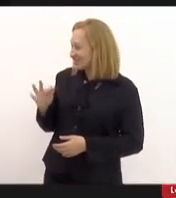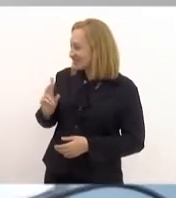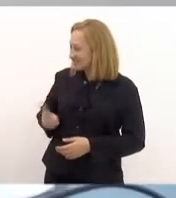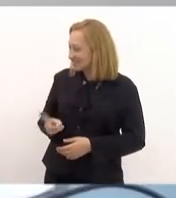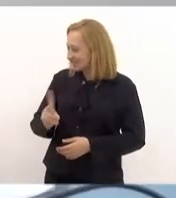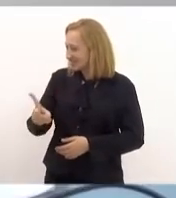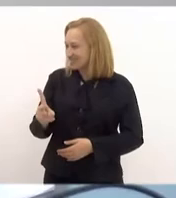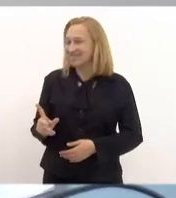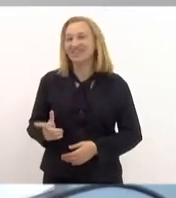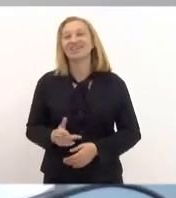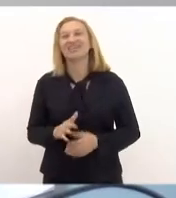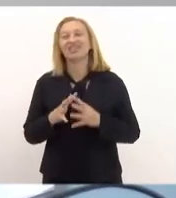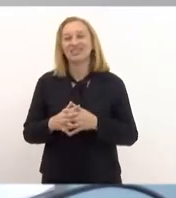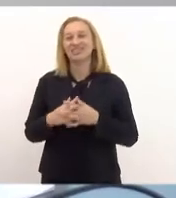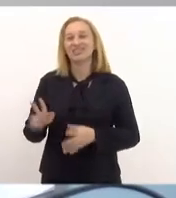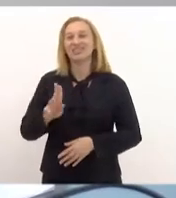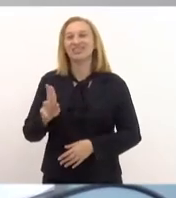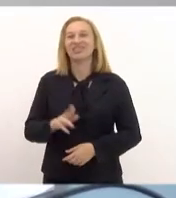continuar.